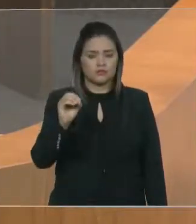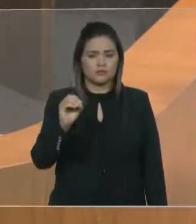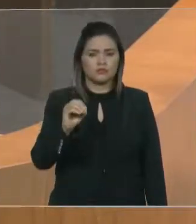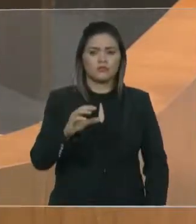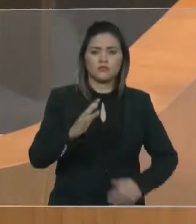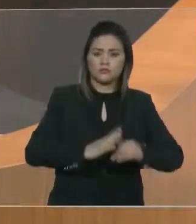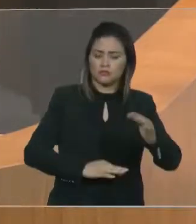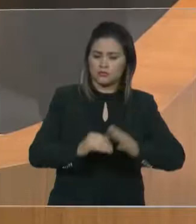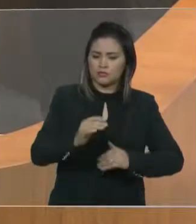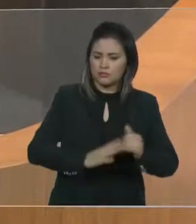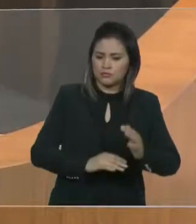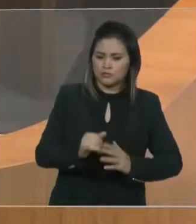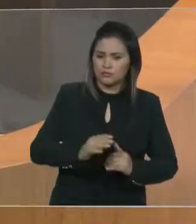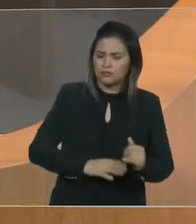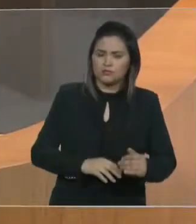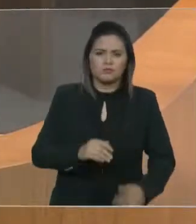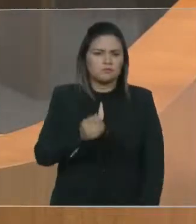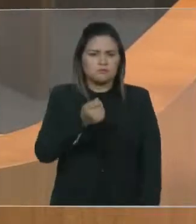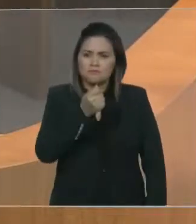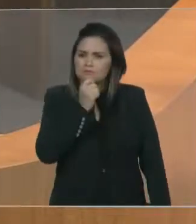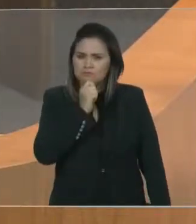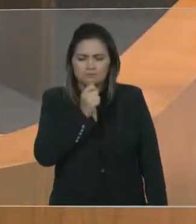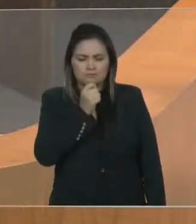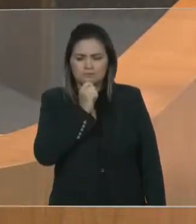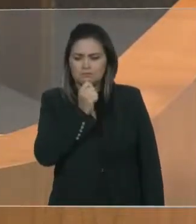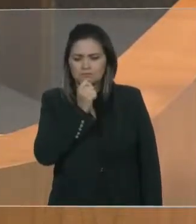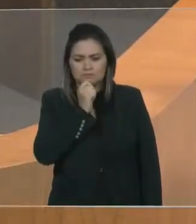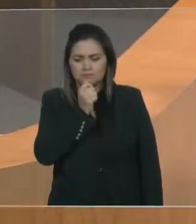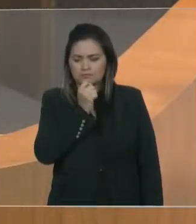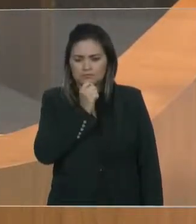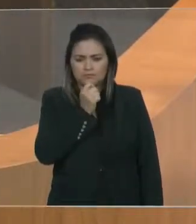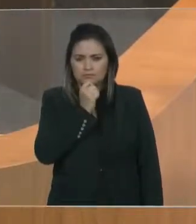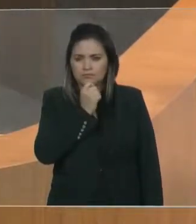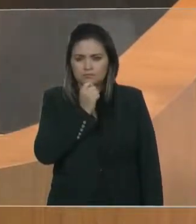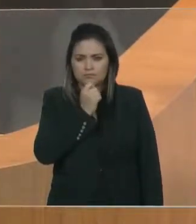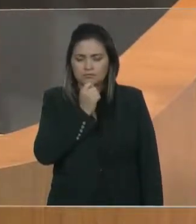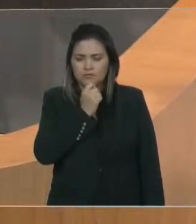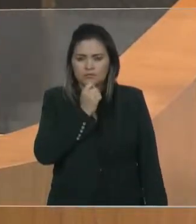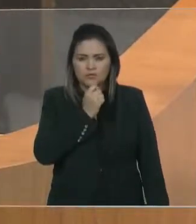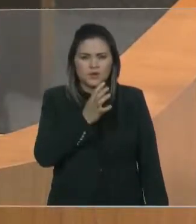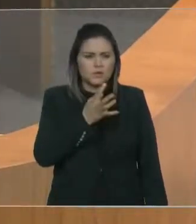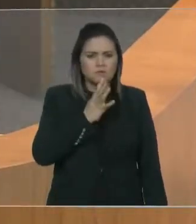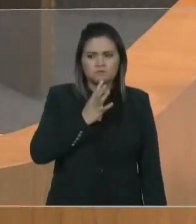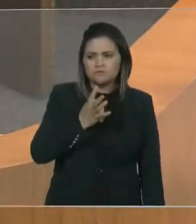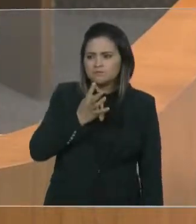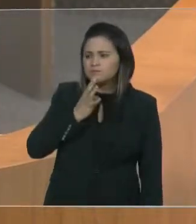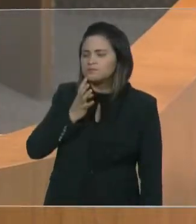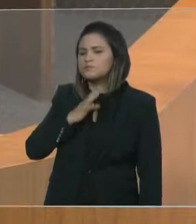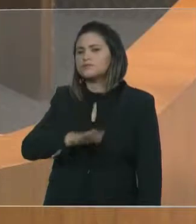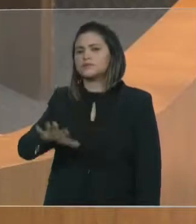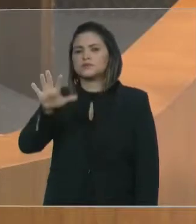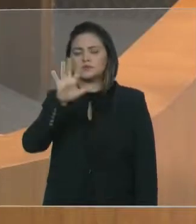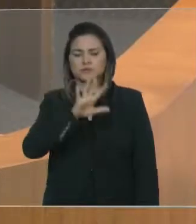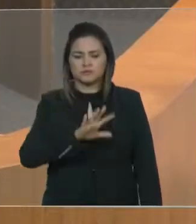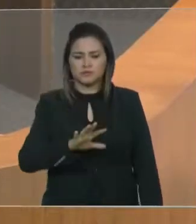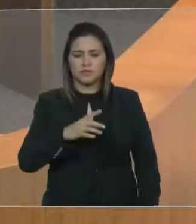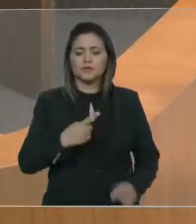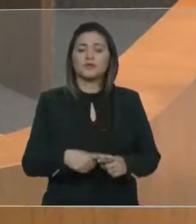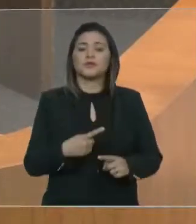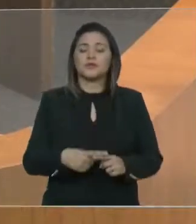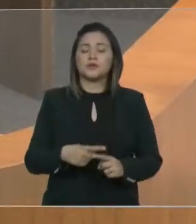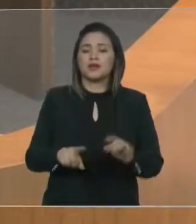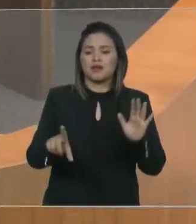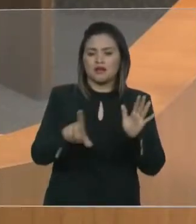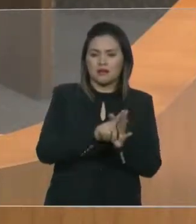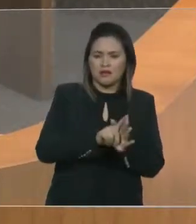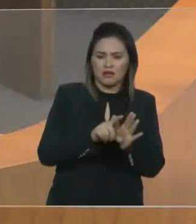oficialmente, haja vista o Congresso Nacional ainda não ter levado a termo uma proposta